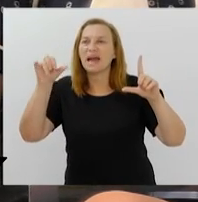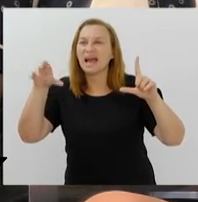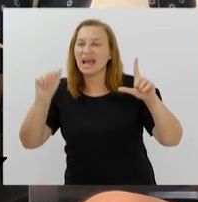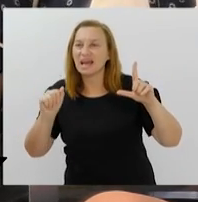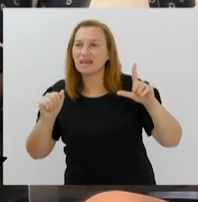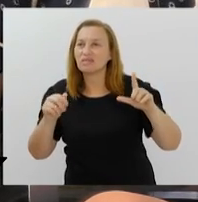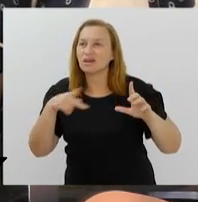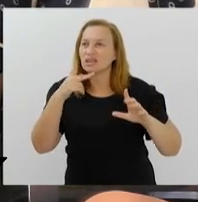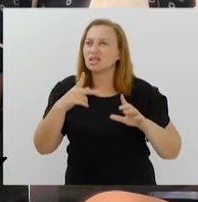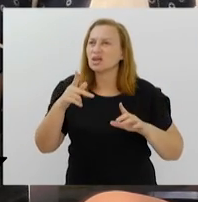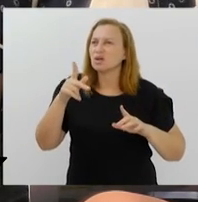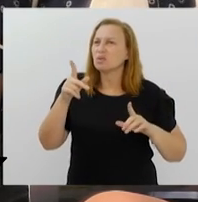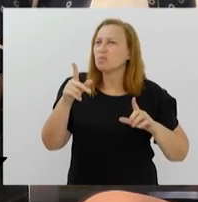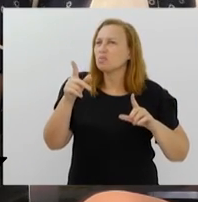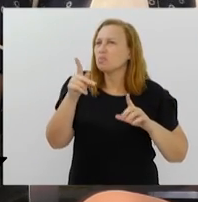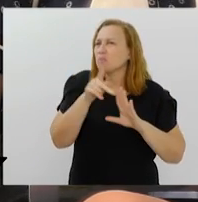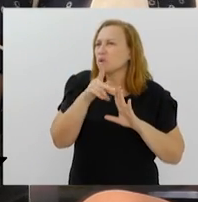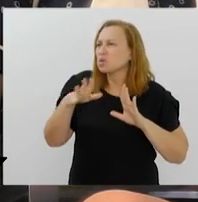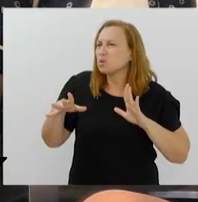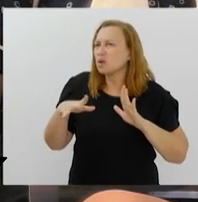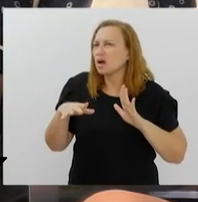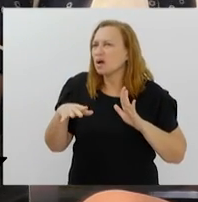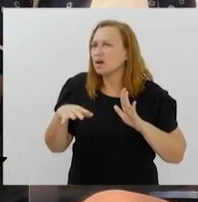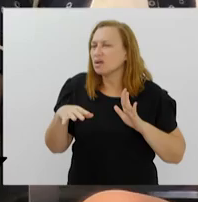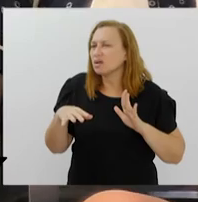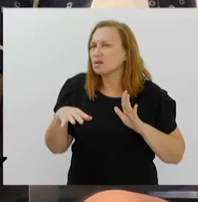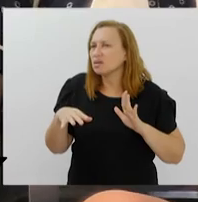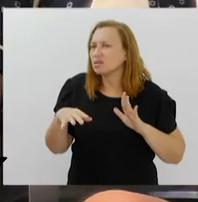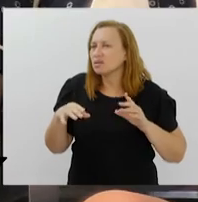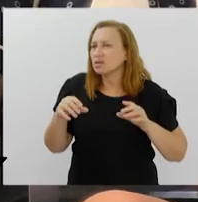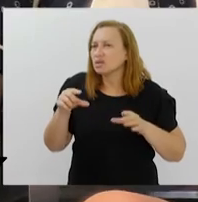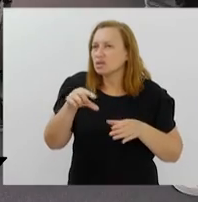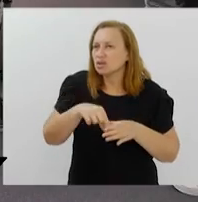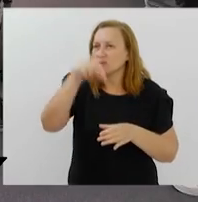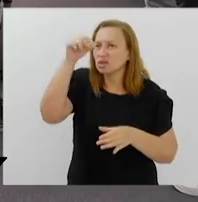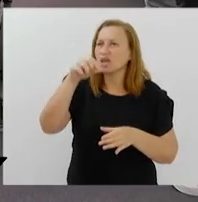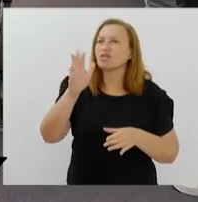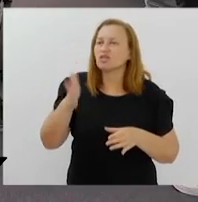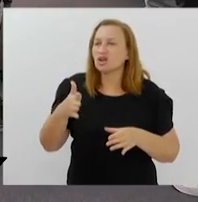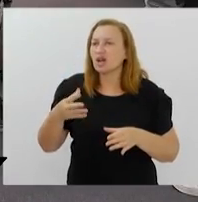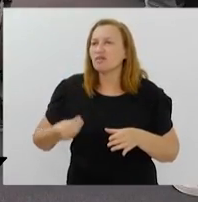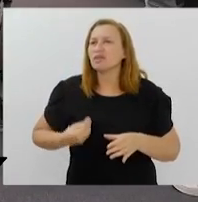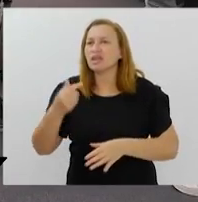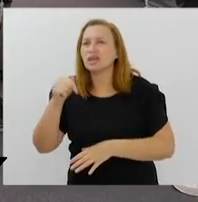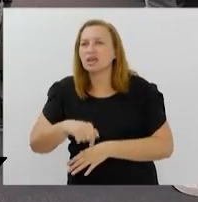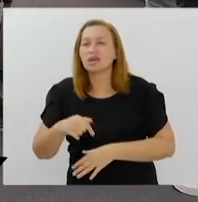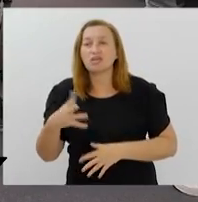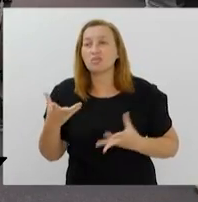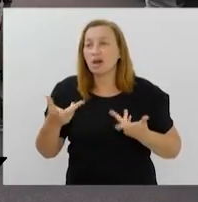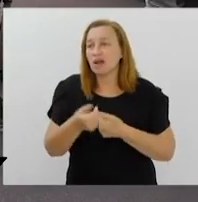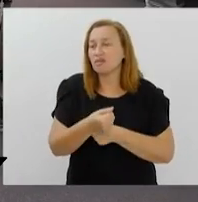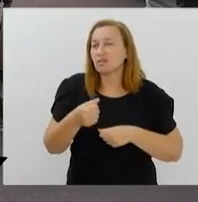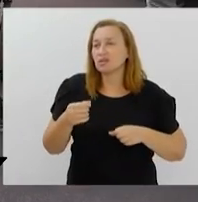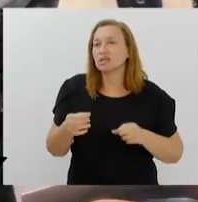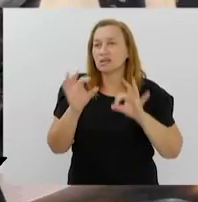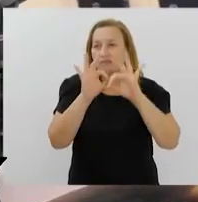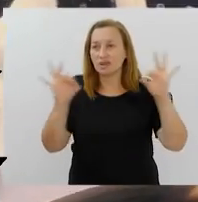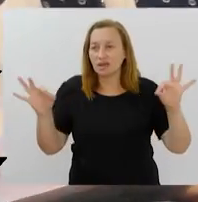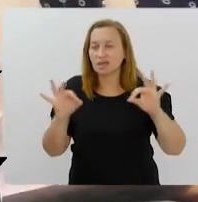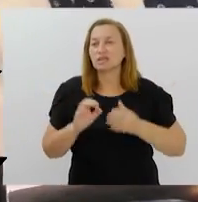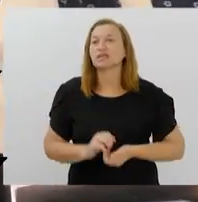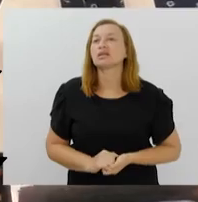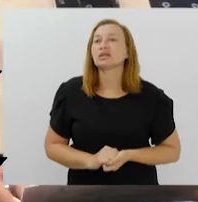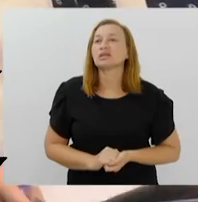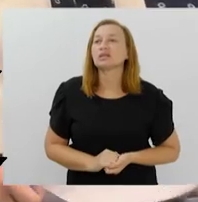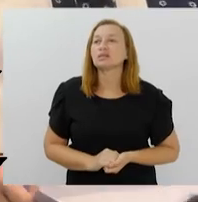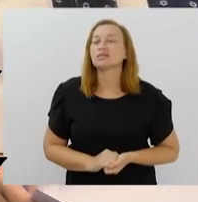fosse protocolo fosse para sorteio sorteio já tava aqui eu vi essa placa achei achei maravilhosa com toda a ironia evidentemente